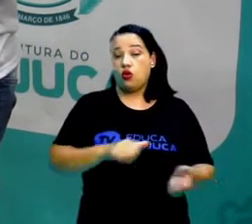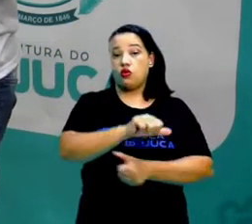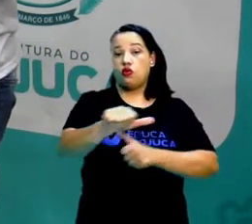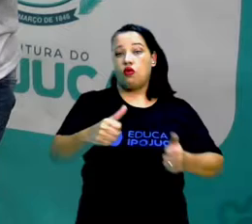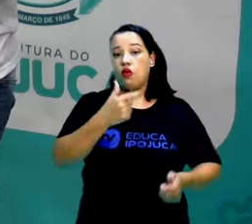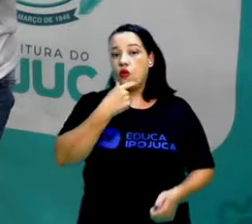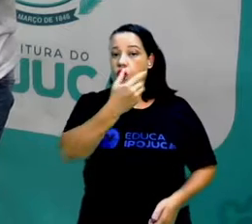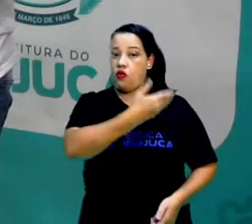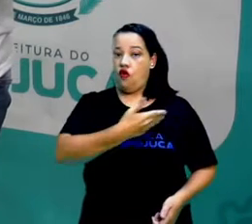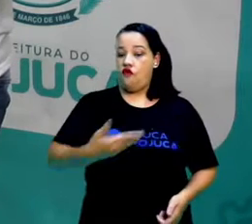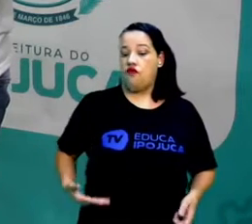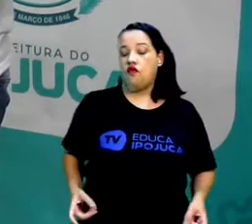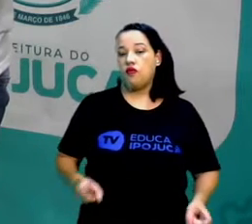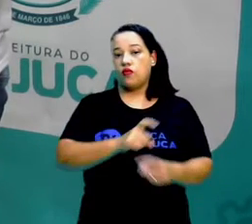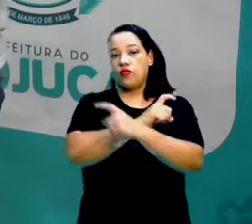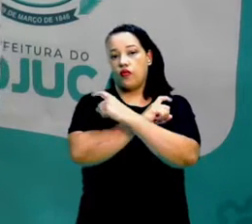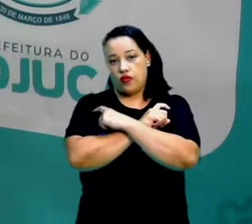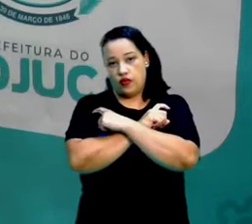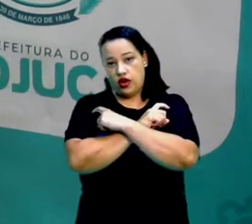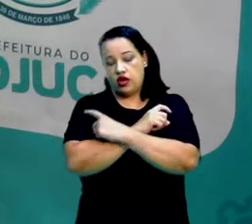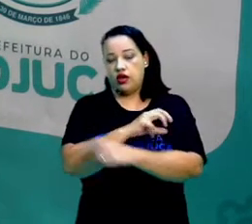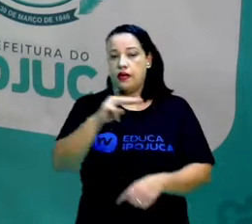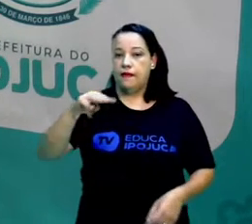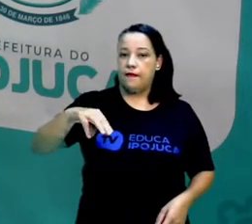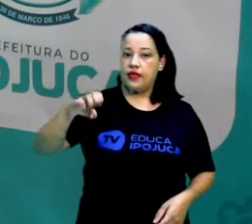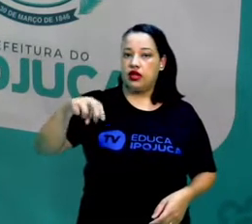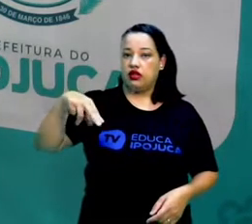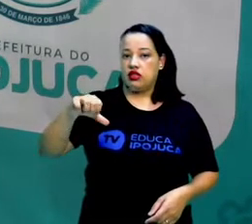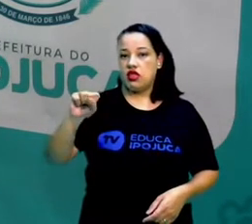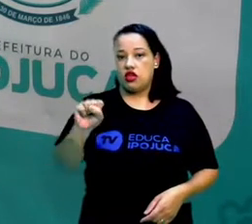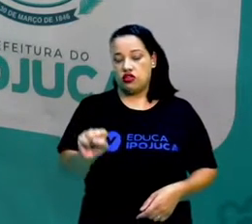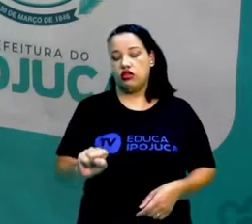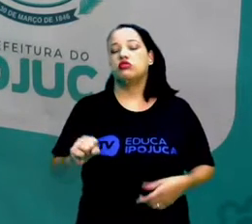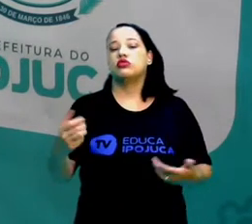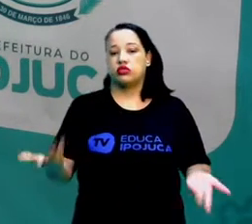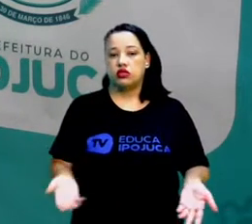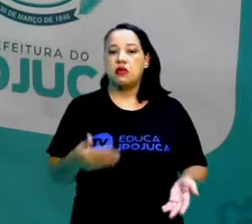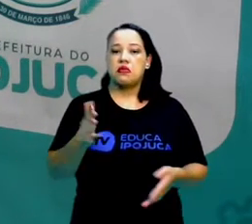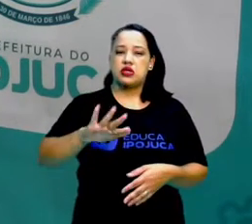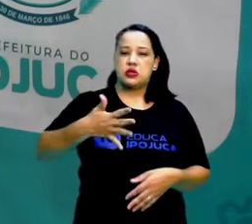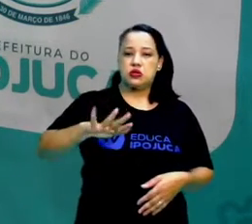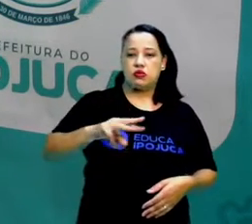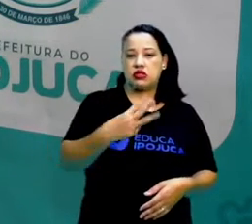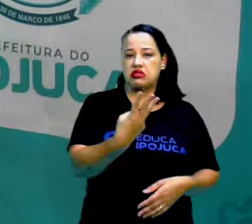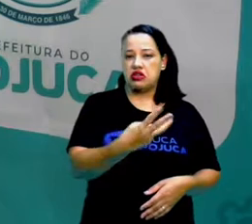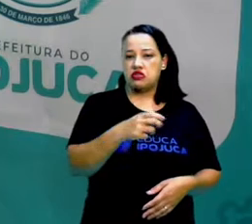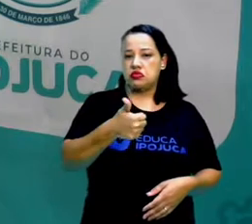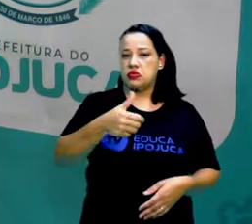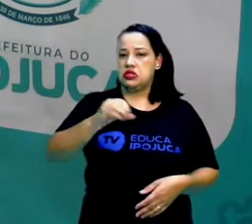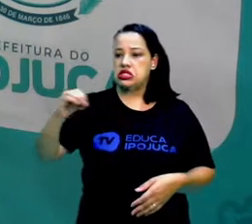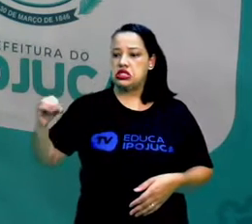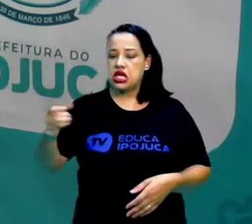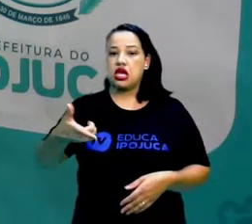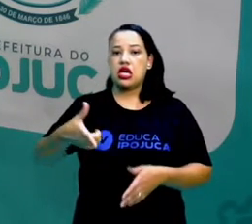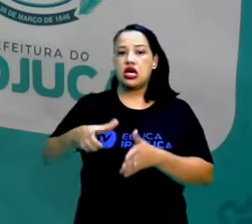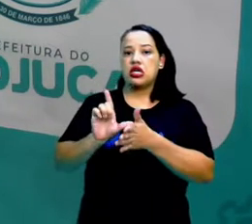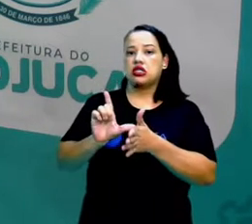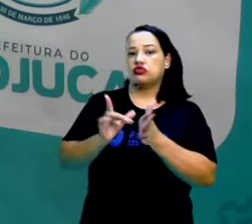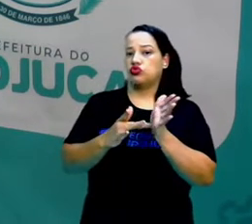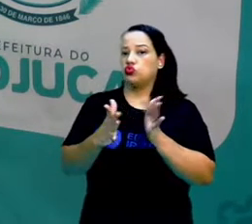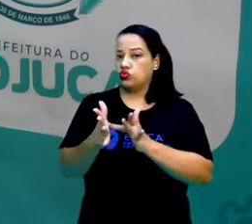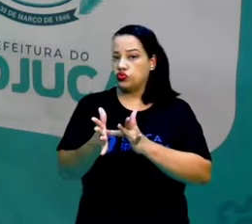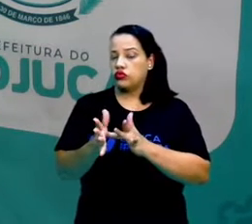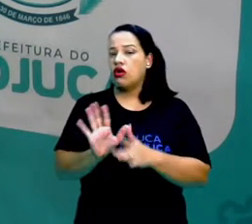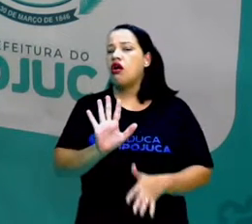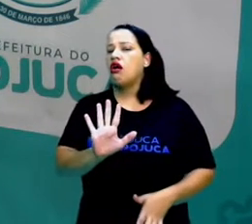então primeiro Faraó vai ser menés o vosso de três dias sem antes de Cristo e como é que se forma se